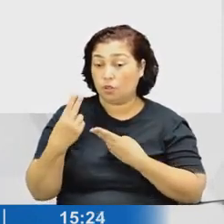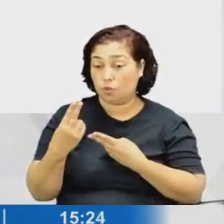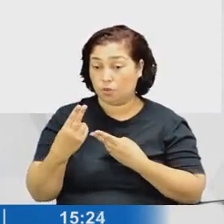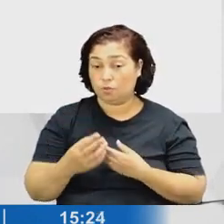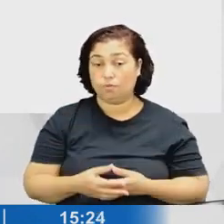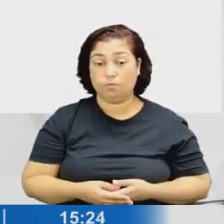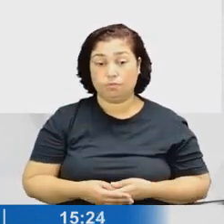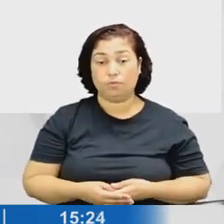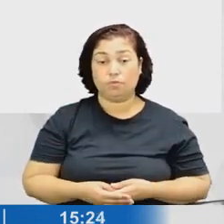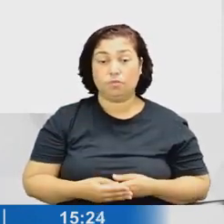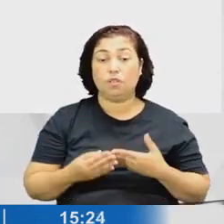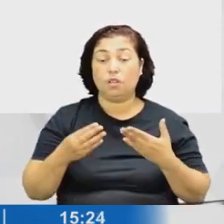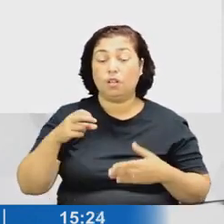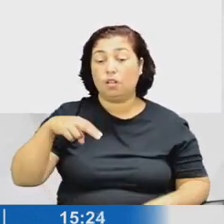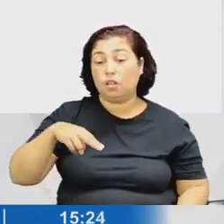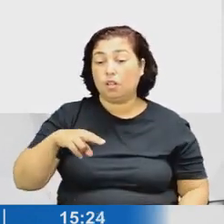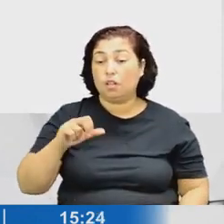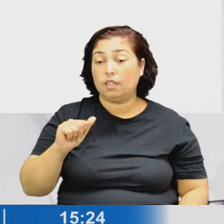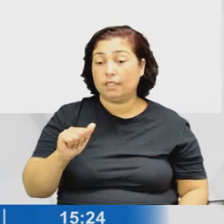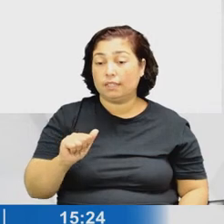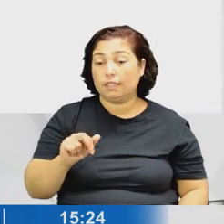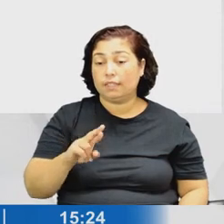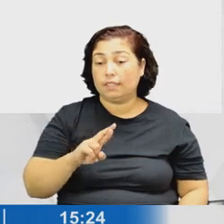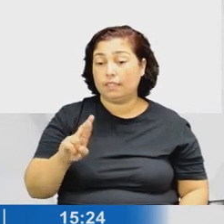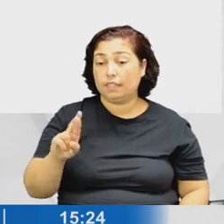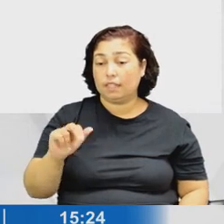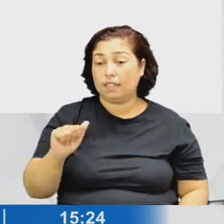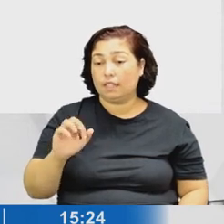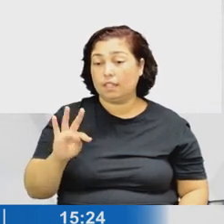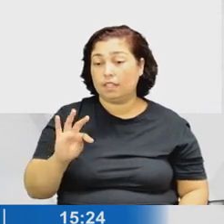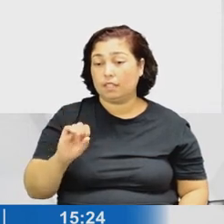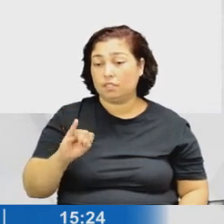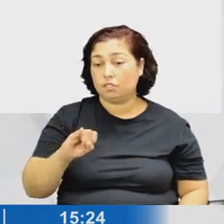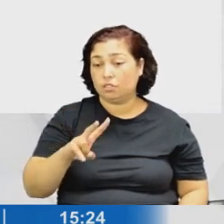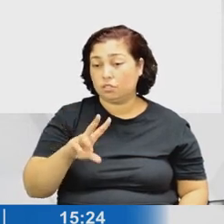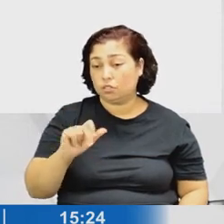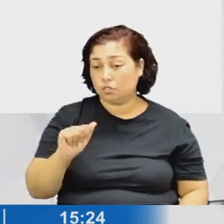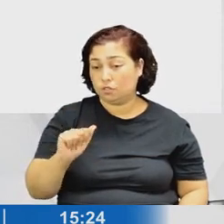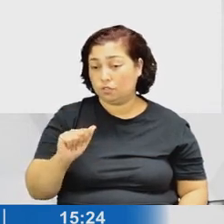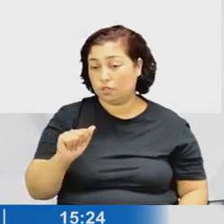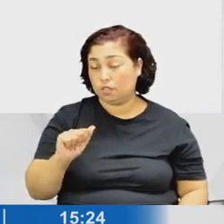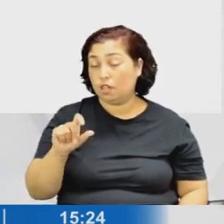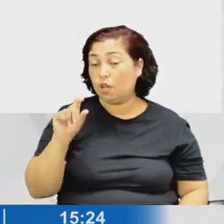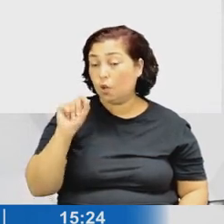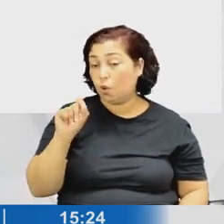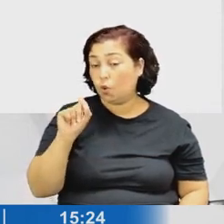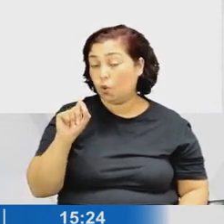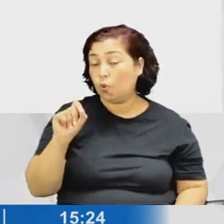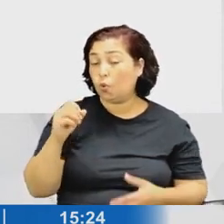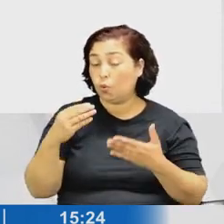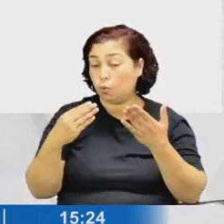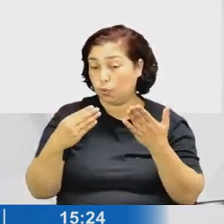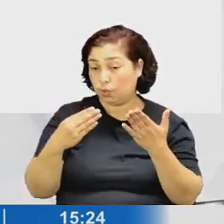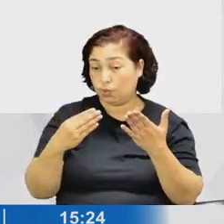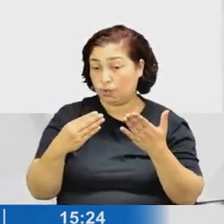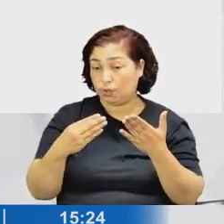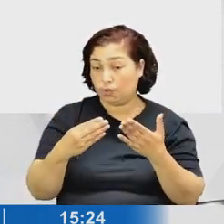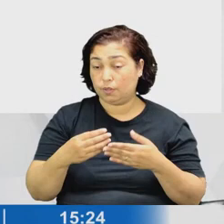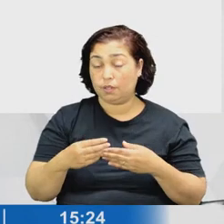narrativa né que que eu chamo de narrativa essa palavra ficou famosa né nos últimos anos mas narrativa é argumentação